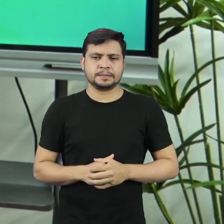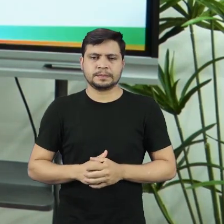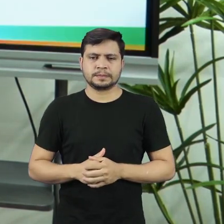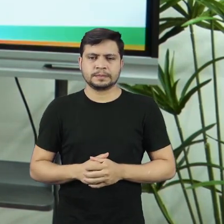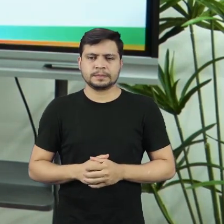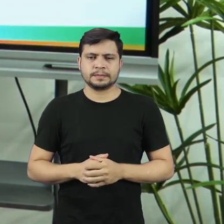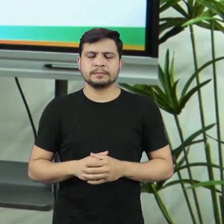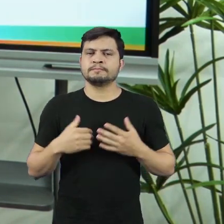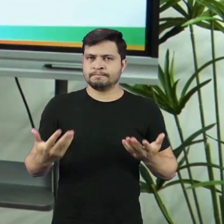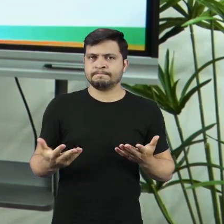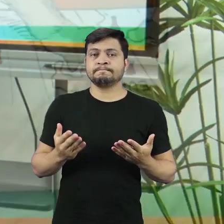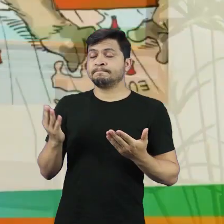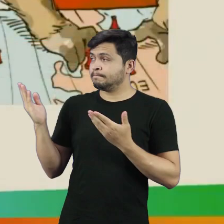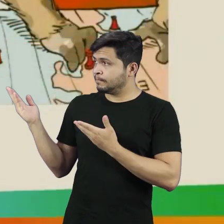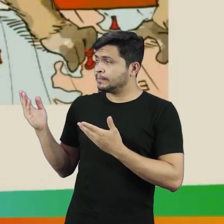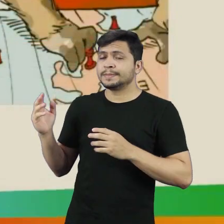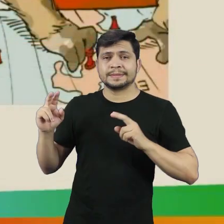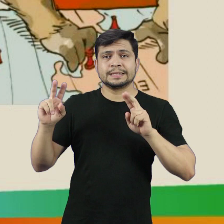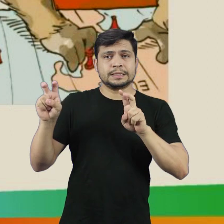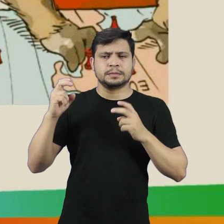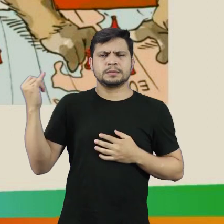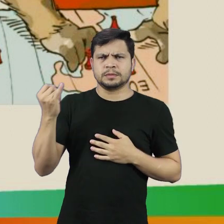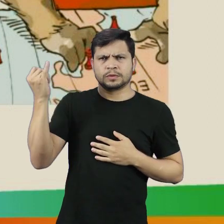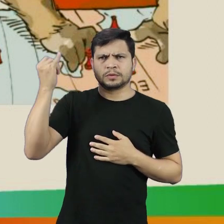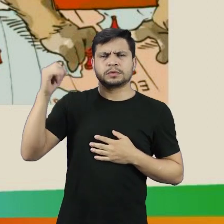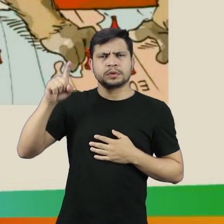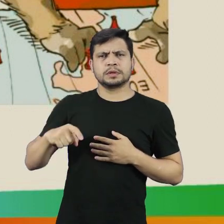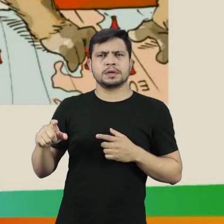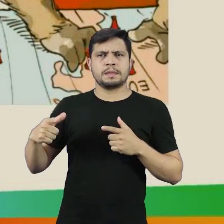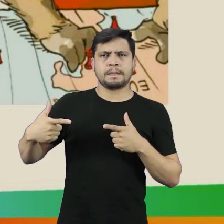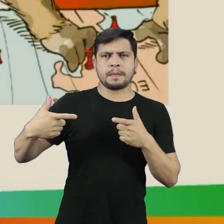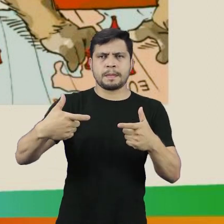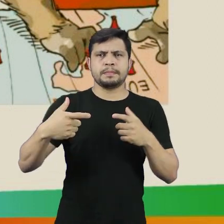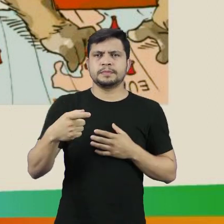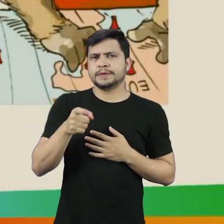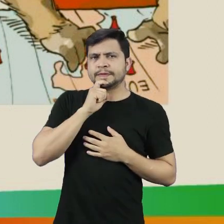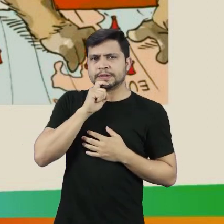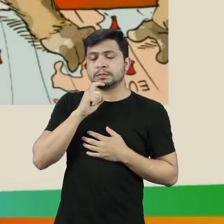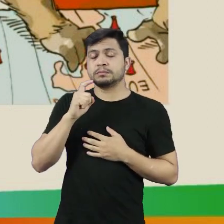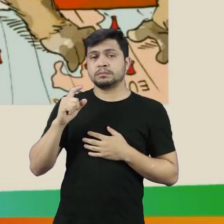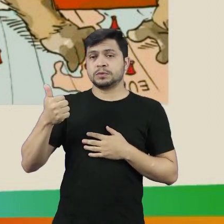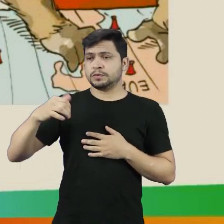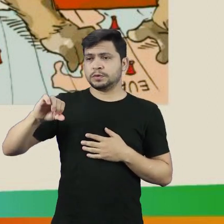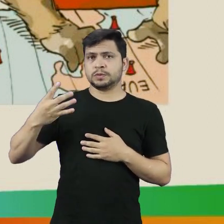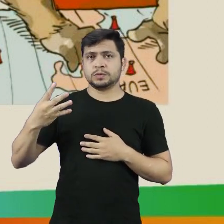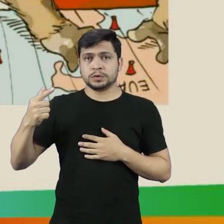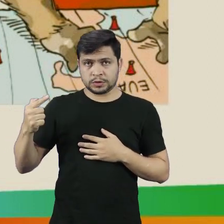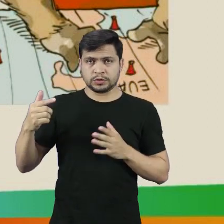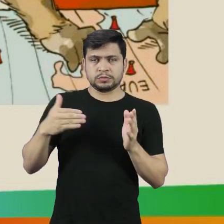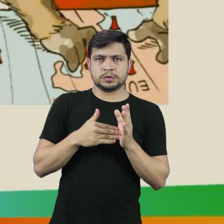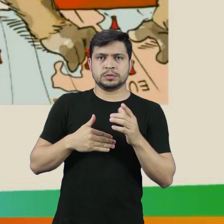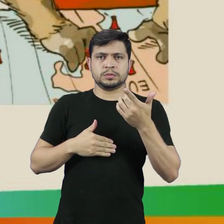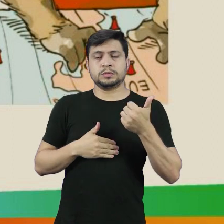então com esse assunto super importante, que é a Guerra Fria. Entre 1947 e 1991, a gente tem um